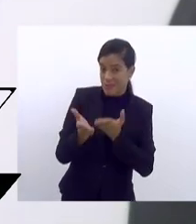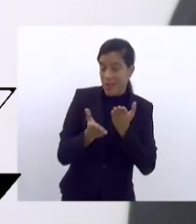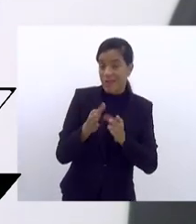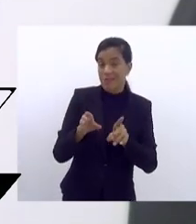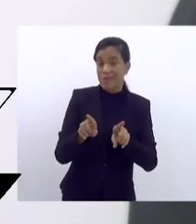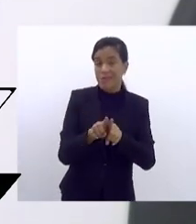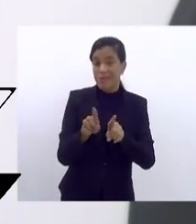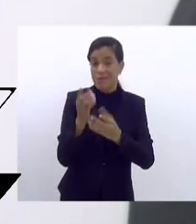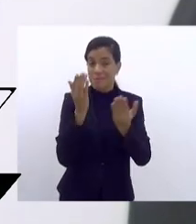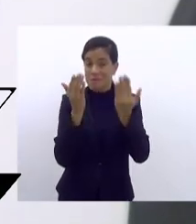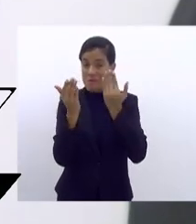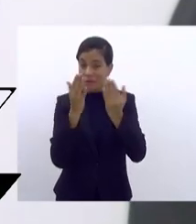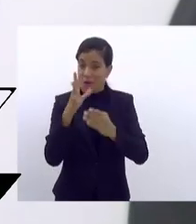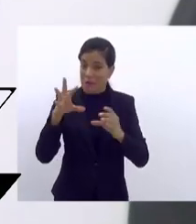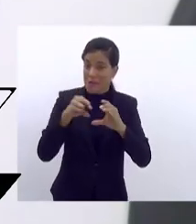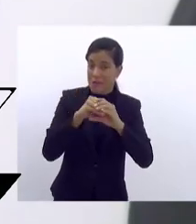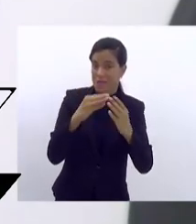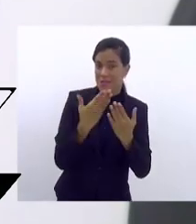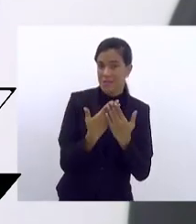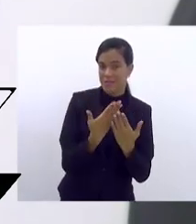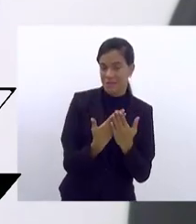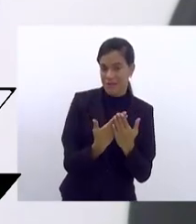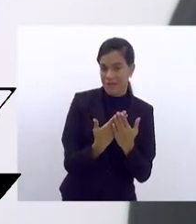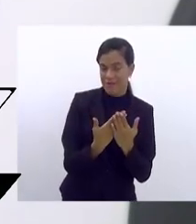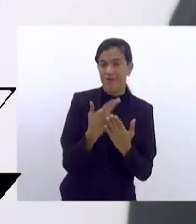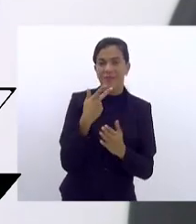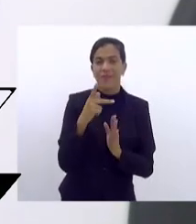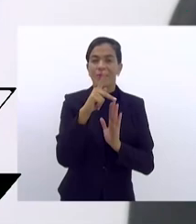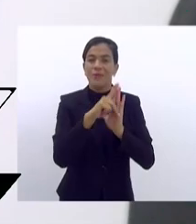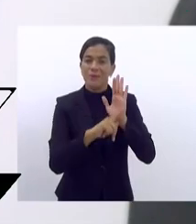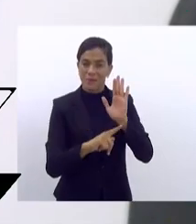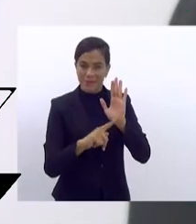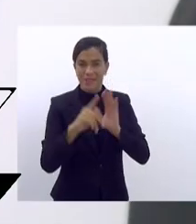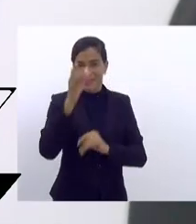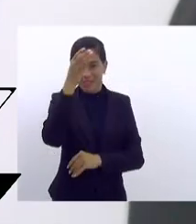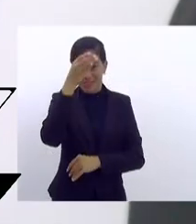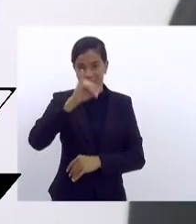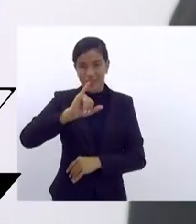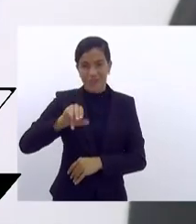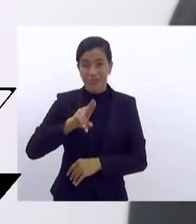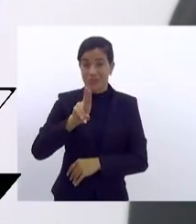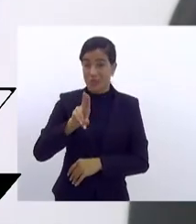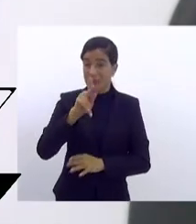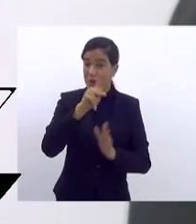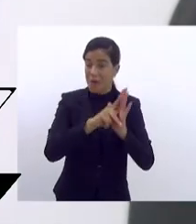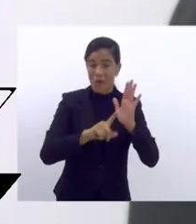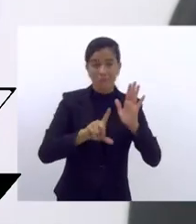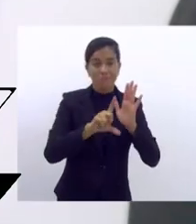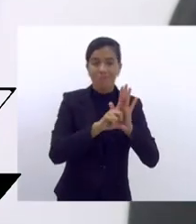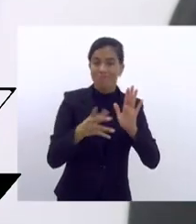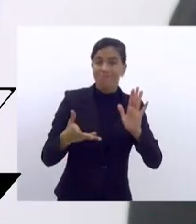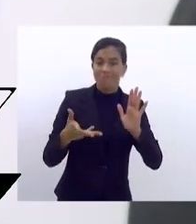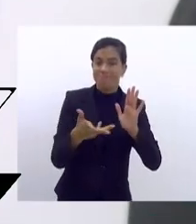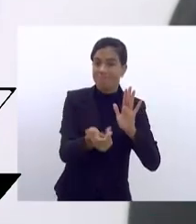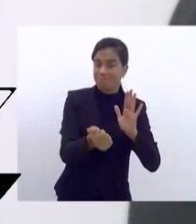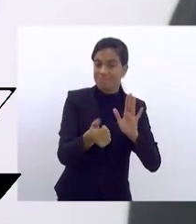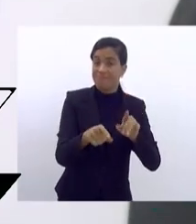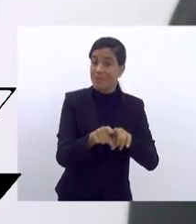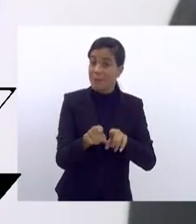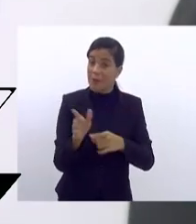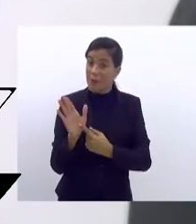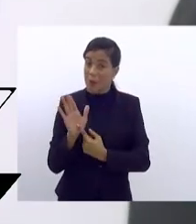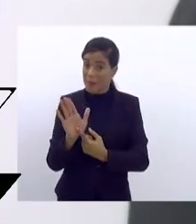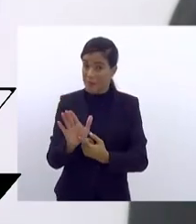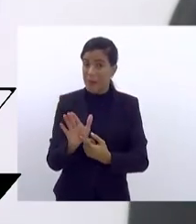psicólogos nas nossas escolas a gente falou aqui do projeto da deputada Tia Ju que é um projeto extremamente importante e apresentei também nessa